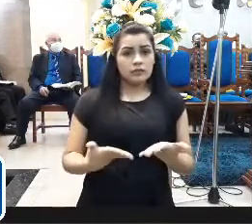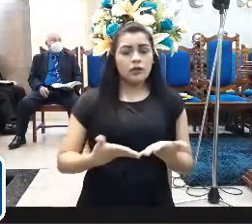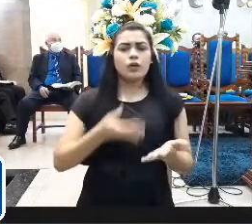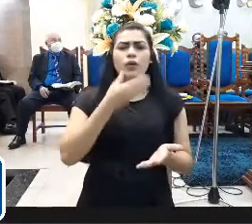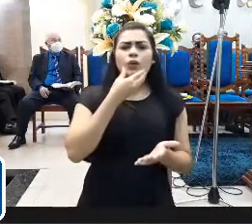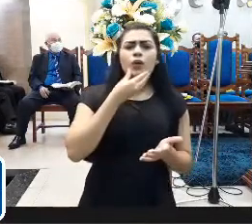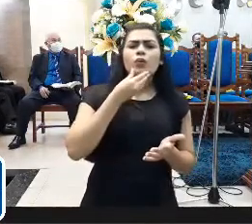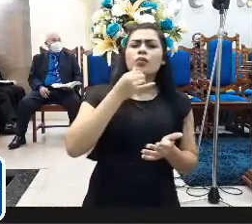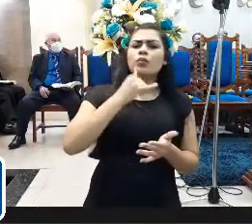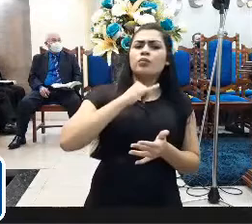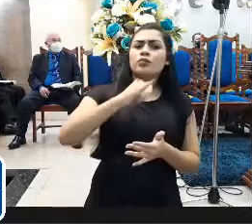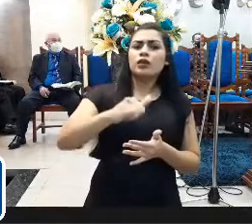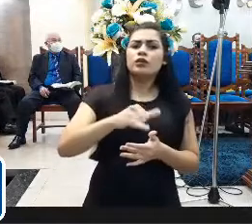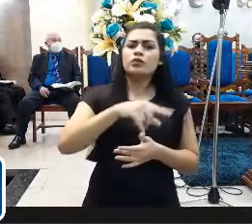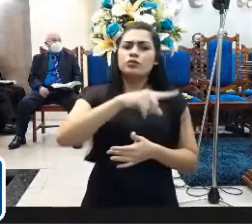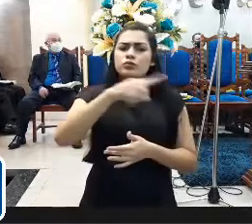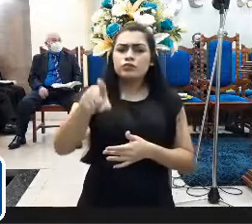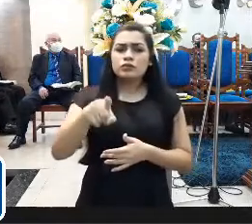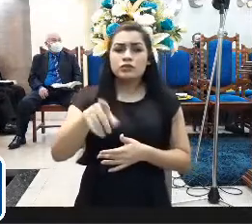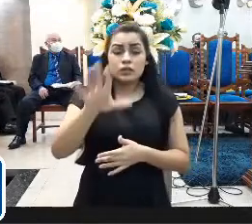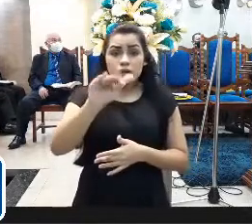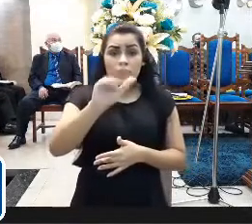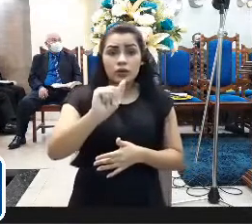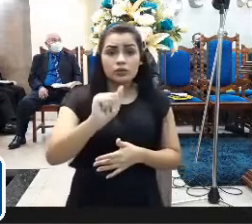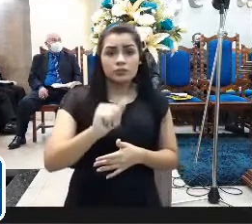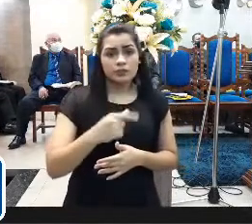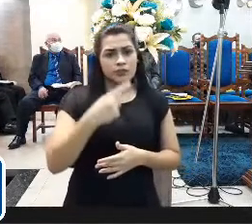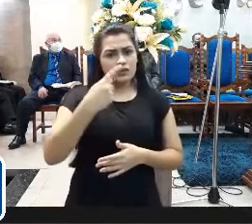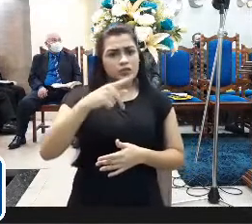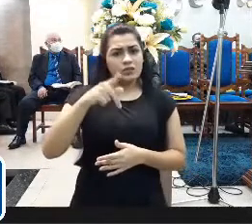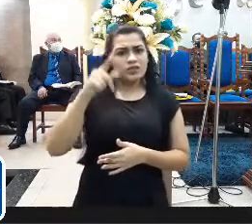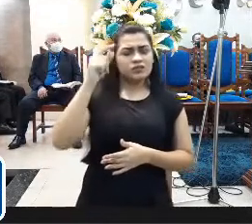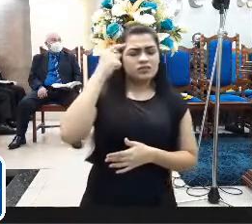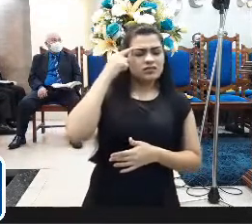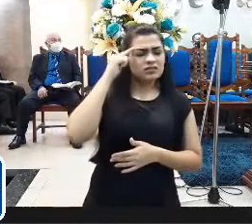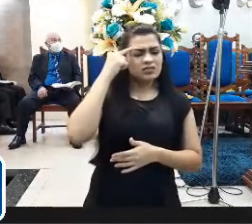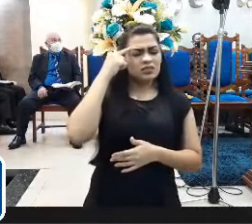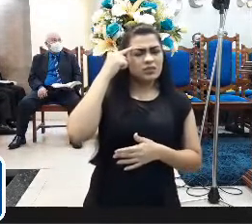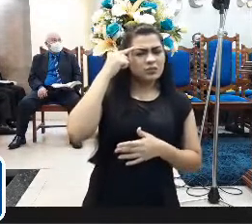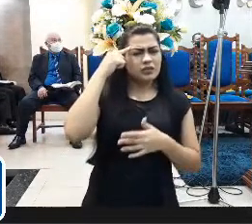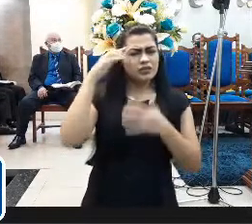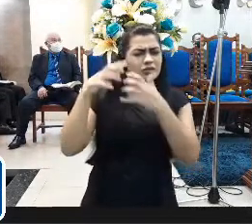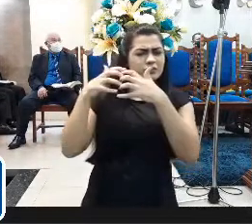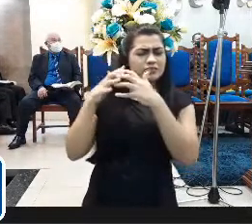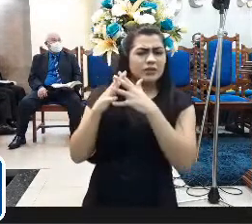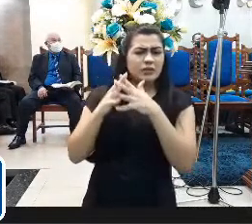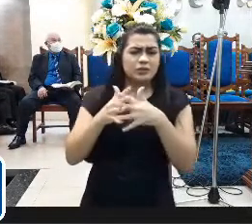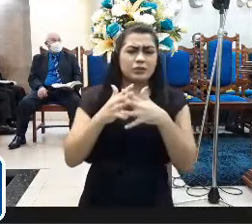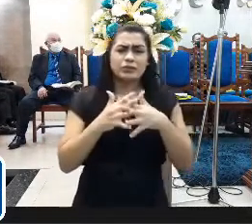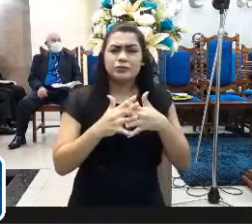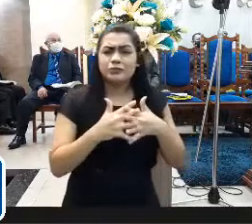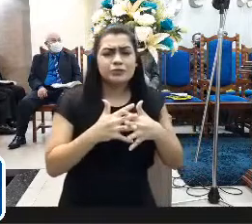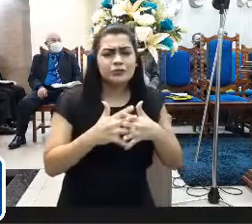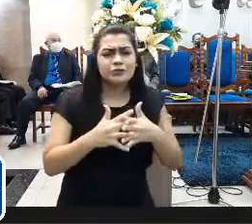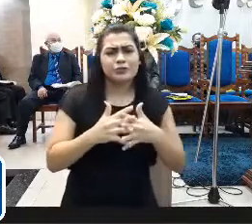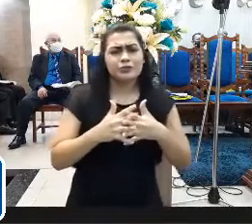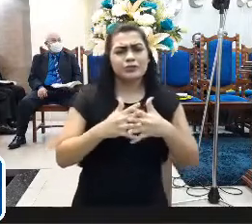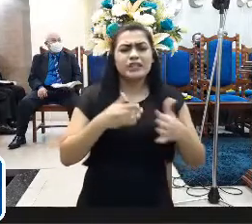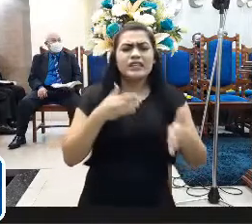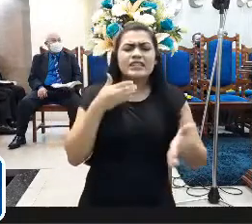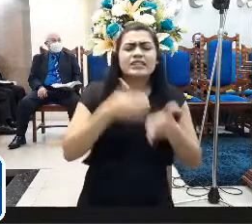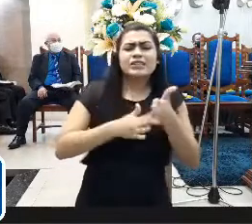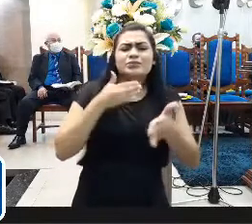do entendimento. O que é que Pedro está dizendo? Olha, se o seu entendimento está preso a alguma coisa que está lhe impedindo continuar